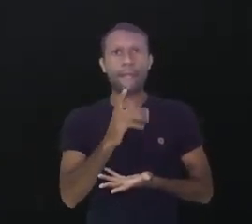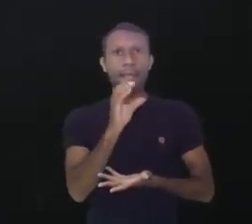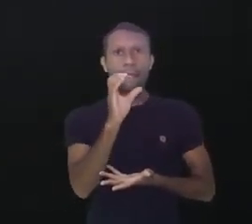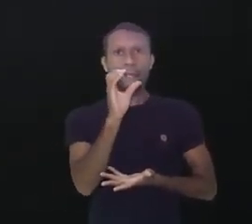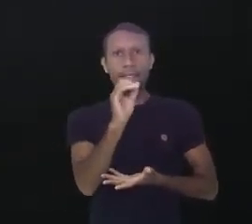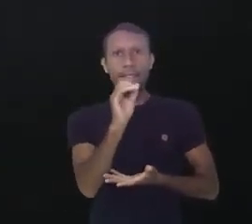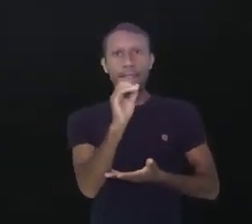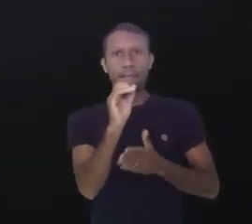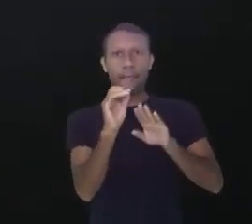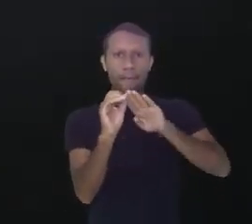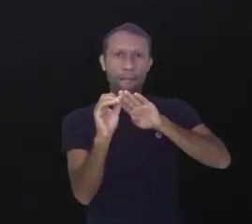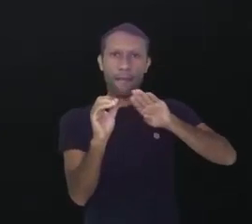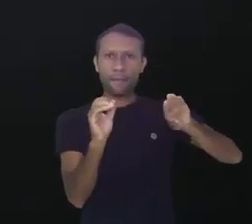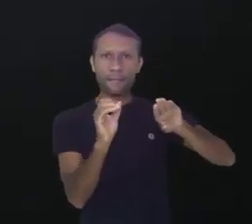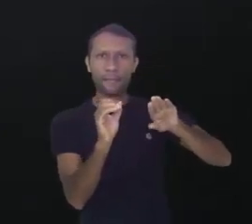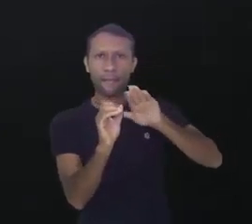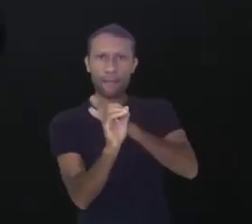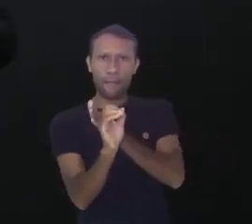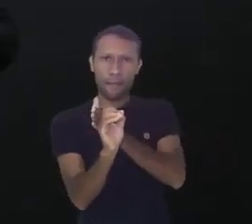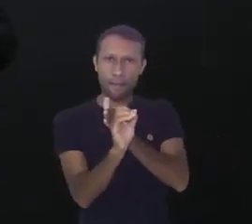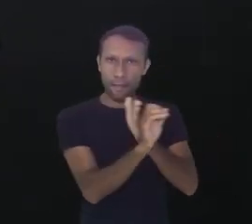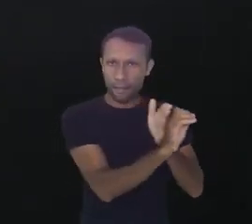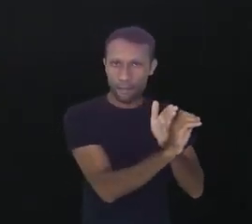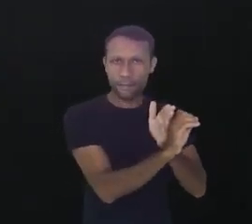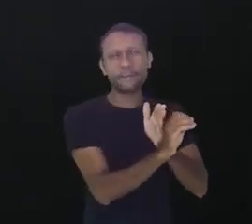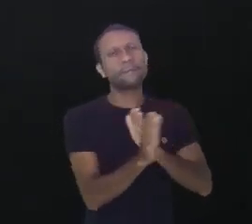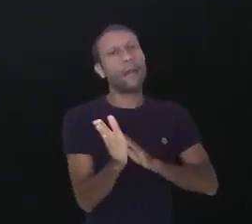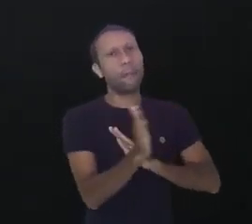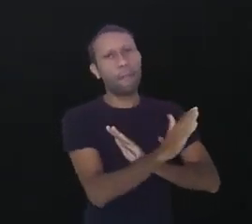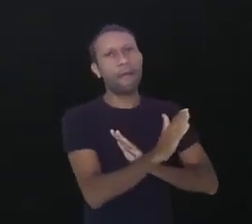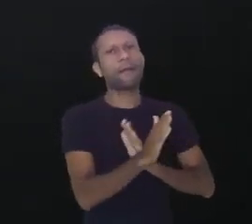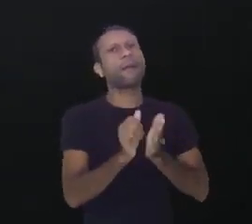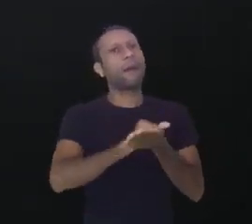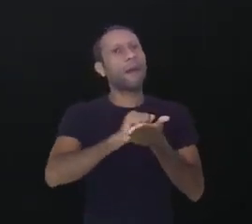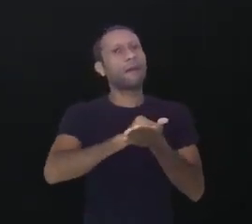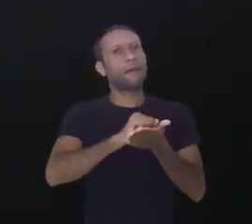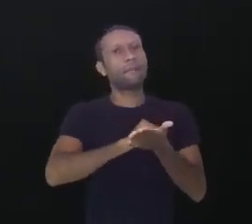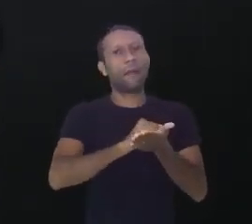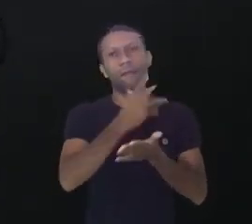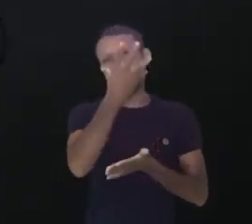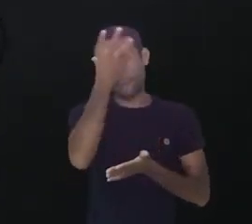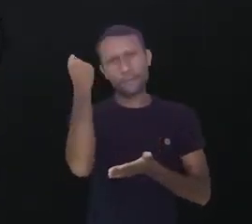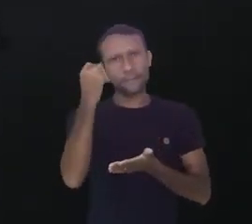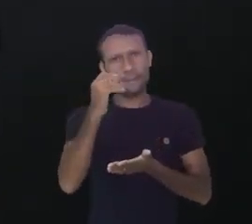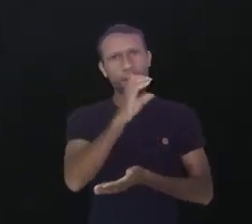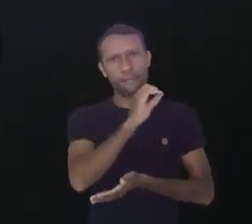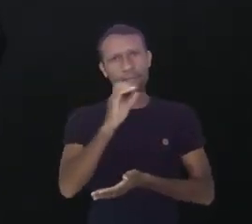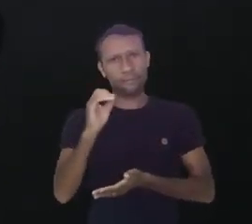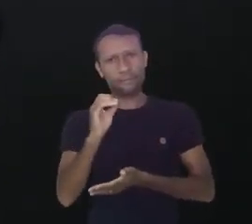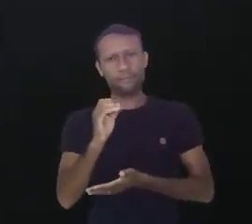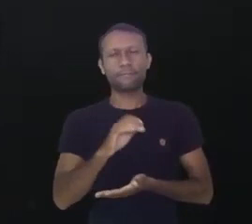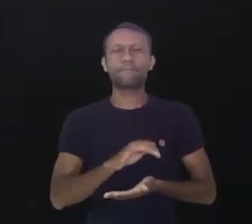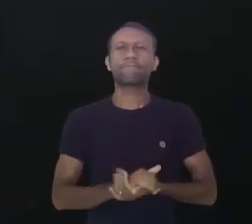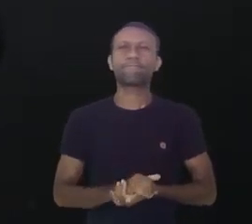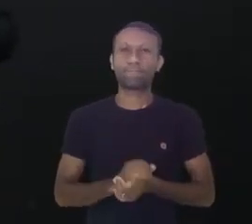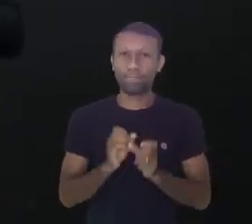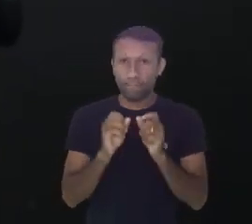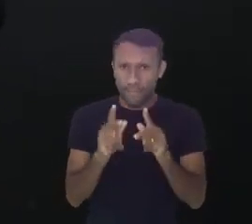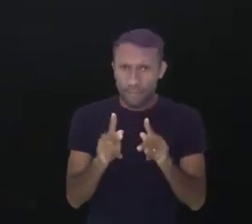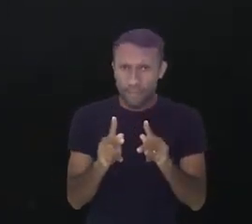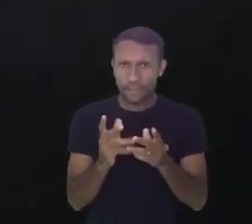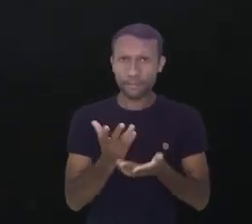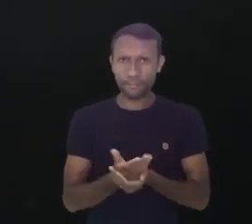tiver zeros à esquerda, ou ele iniciado por zeros, você pode esquecer esses zeros.